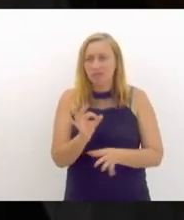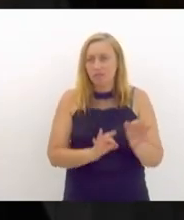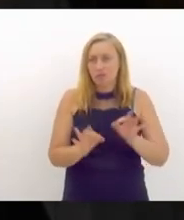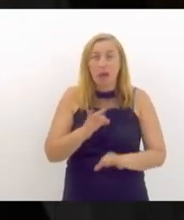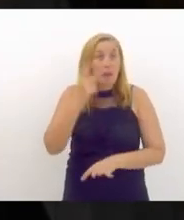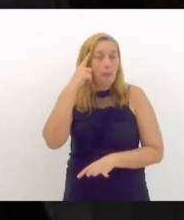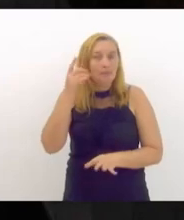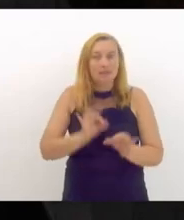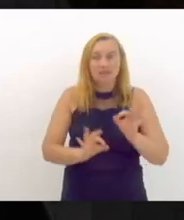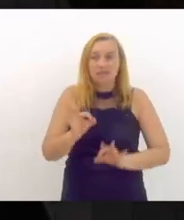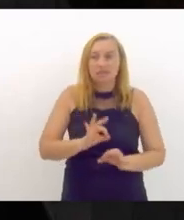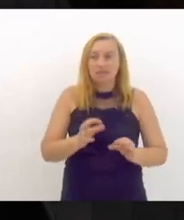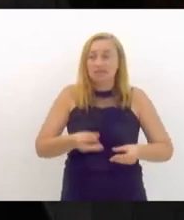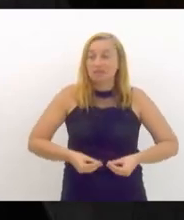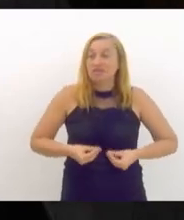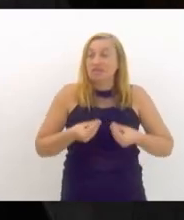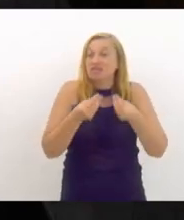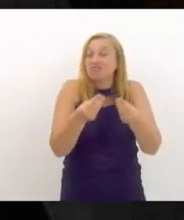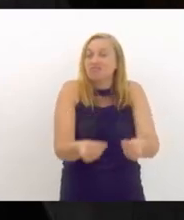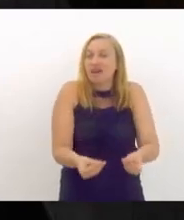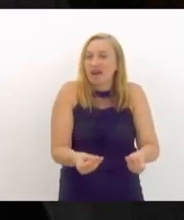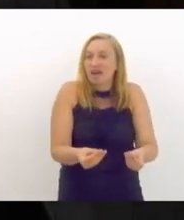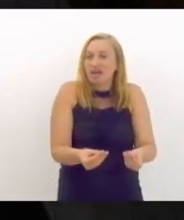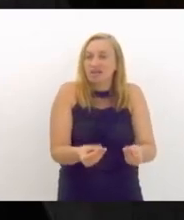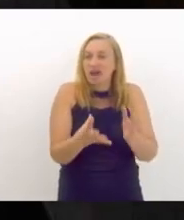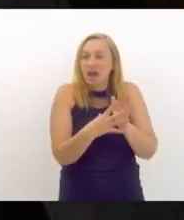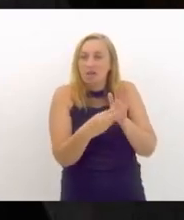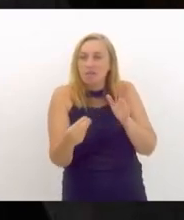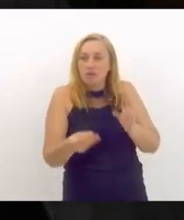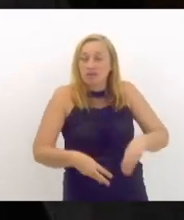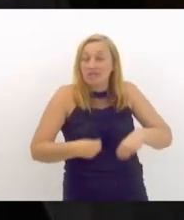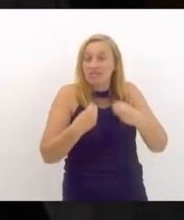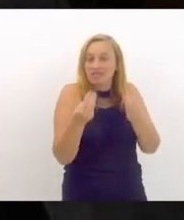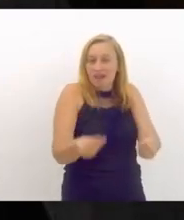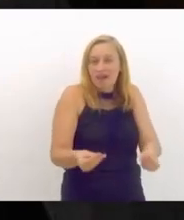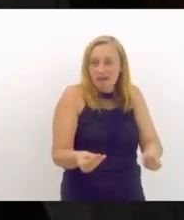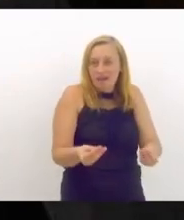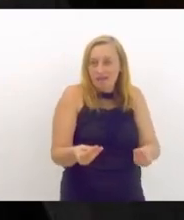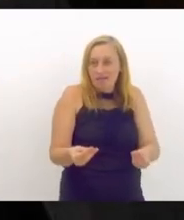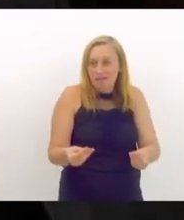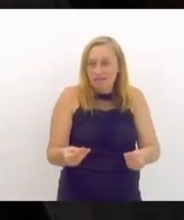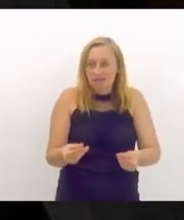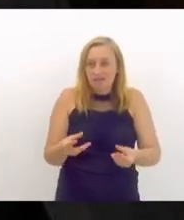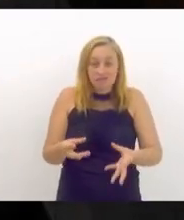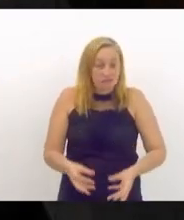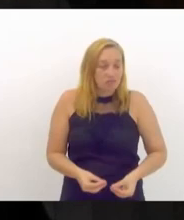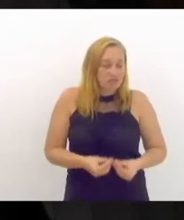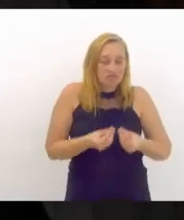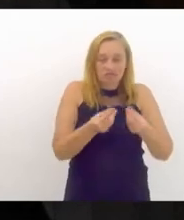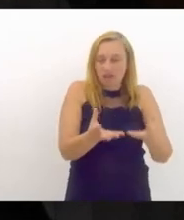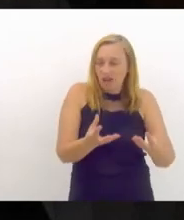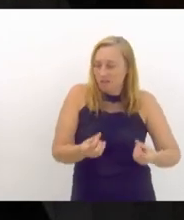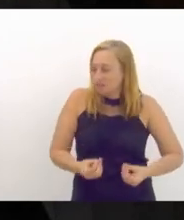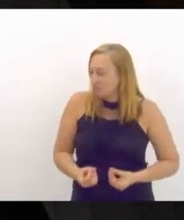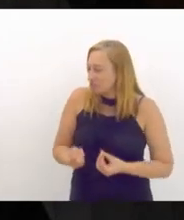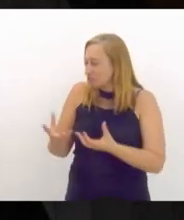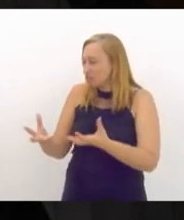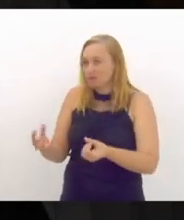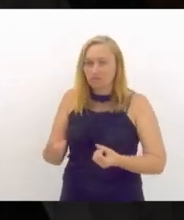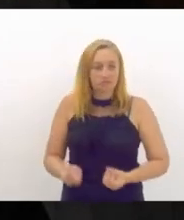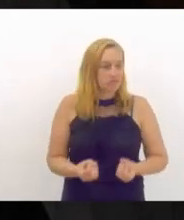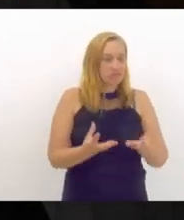projeto, ele faz entregas. Agora, na moda é fazer entrega. Né? Vamos fazendo entrega. Enfim.